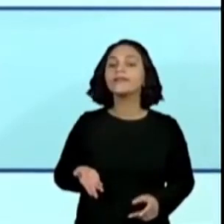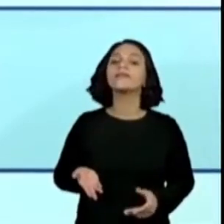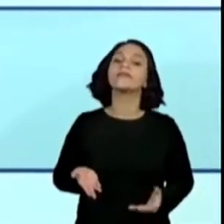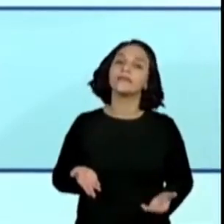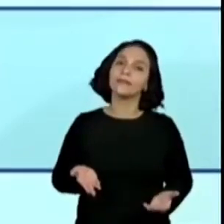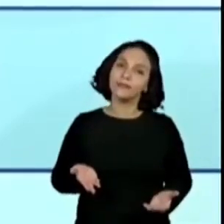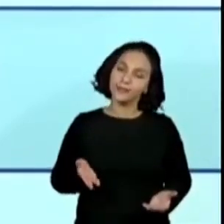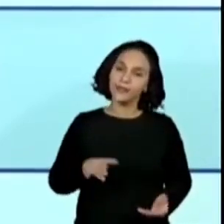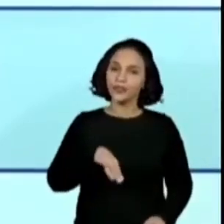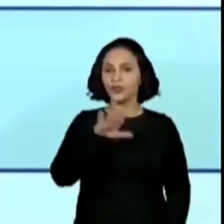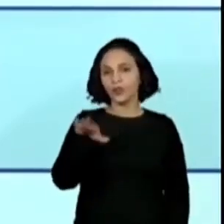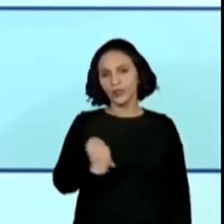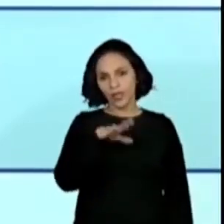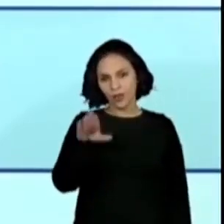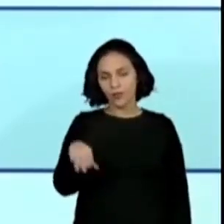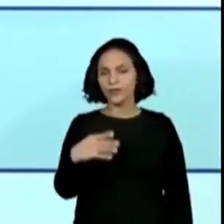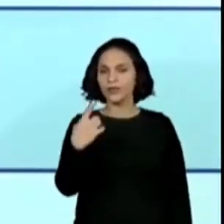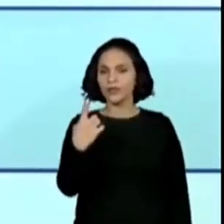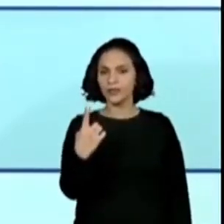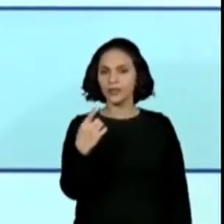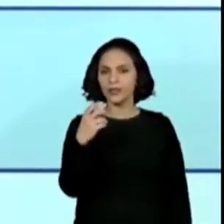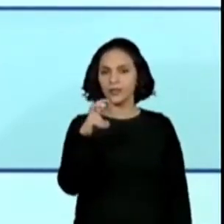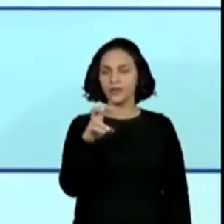igual a